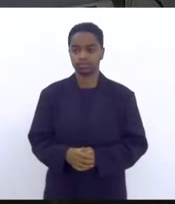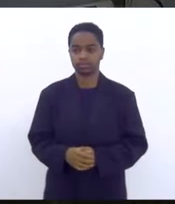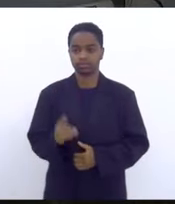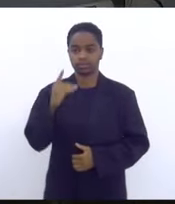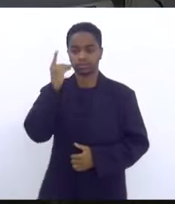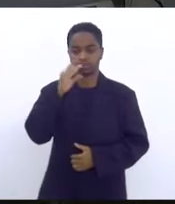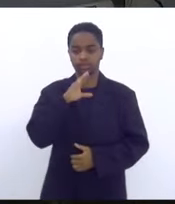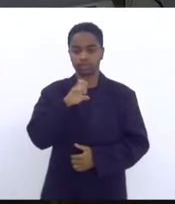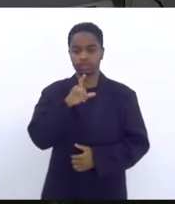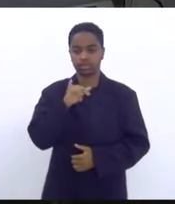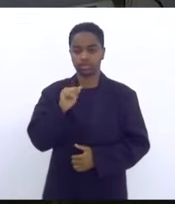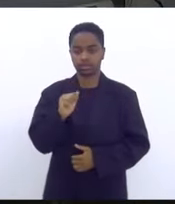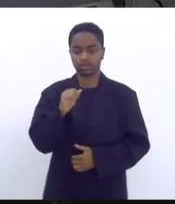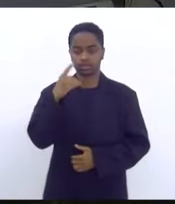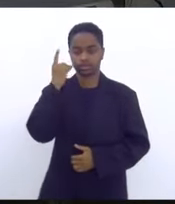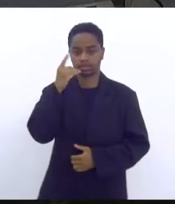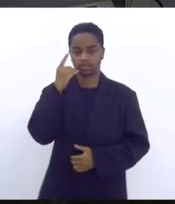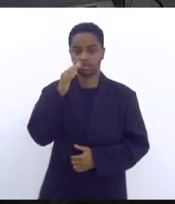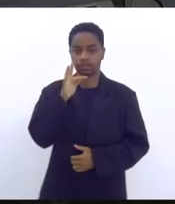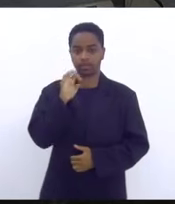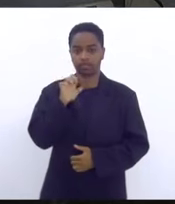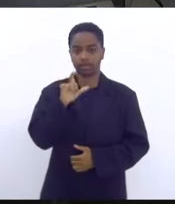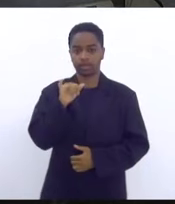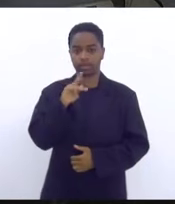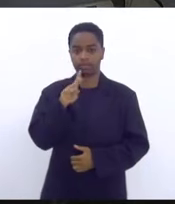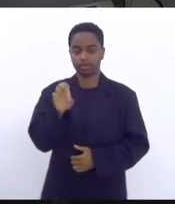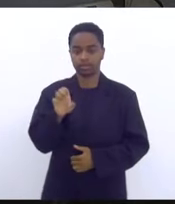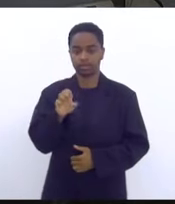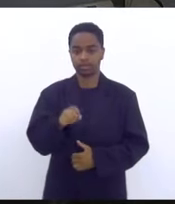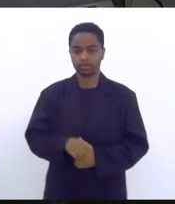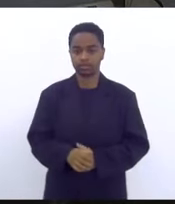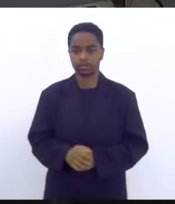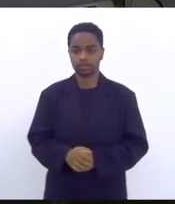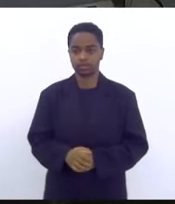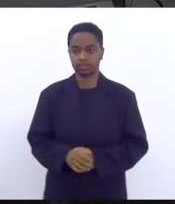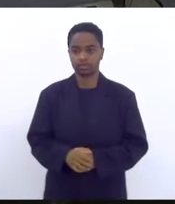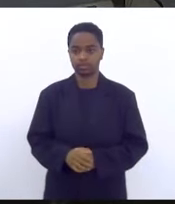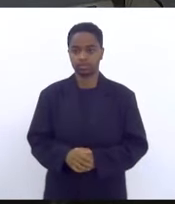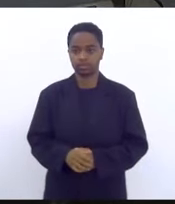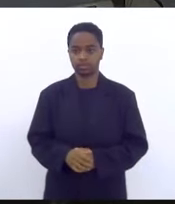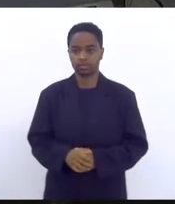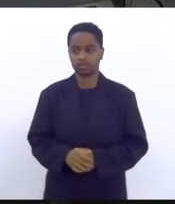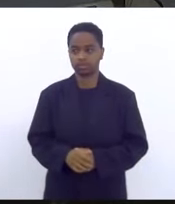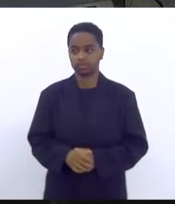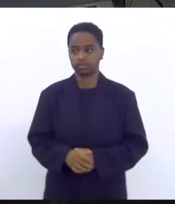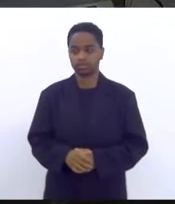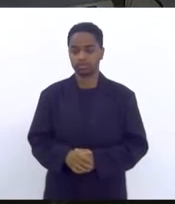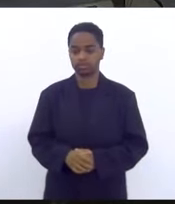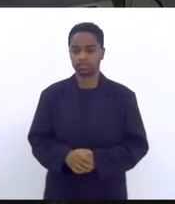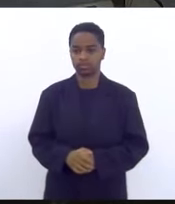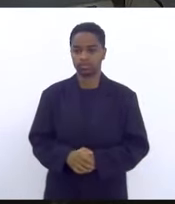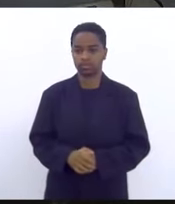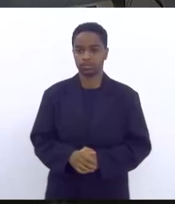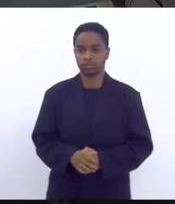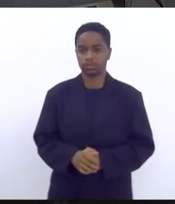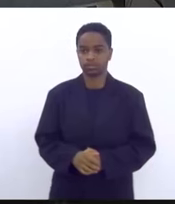Deputada Célia Jordão. Deputado Felipe Soares. Por favor, irmão. Vou abrir aí o microfone.